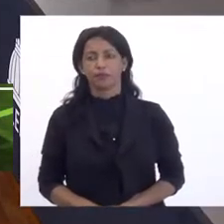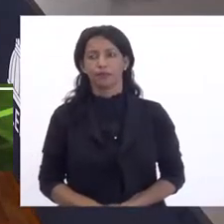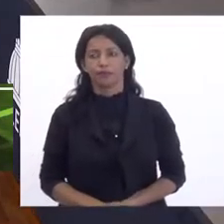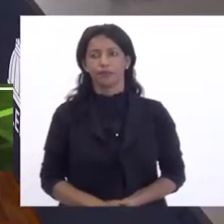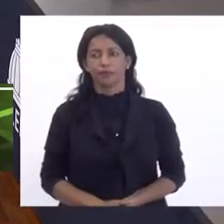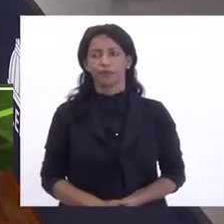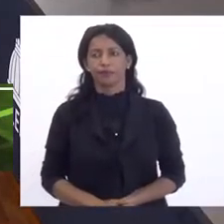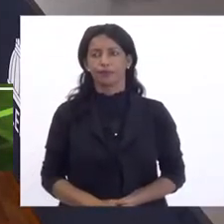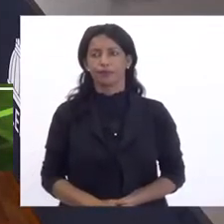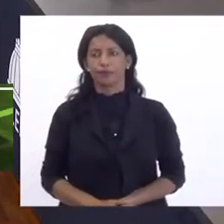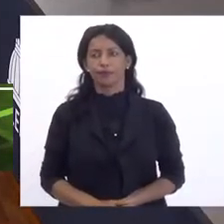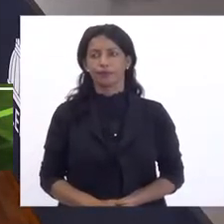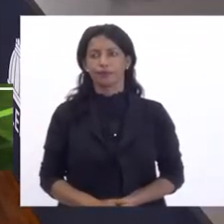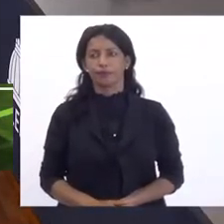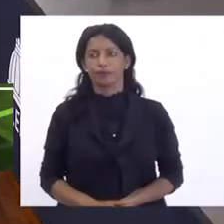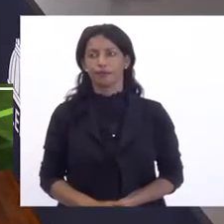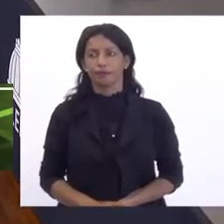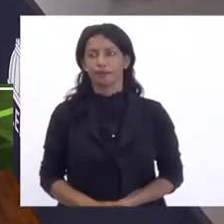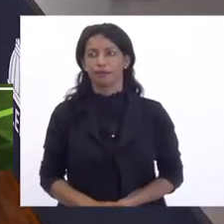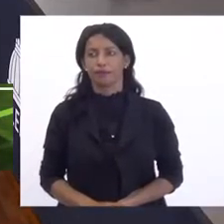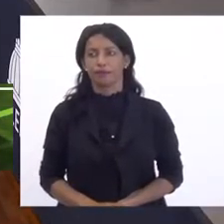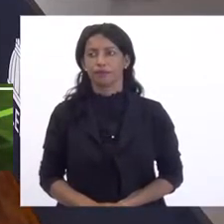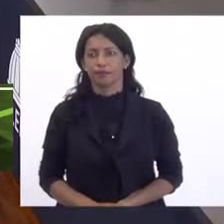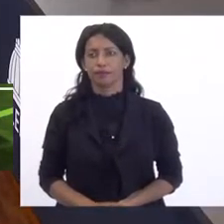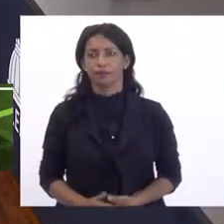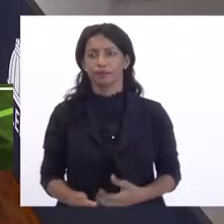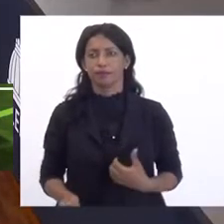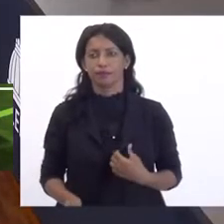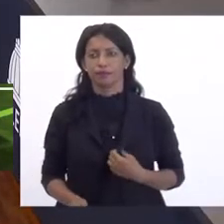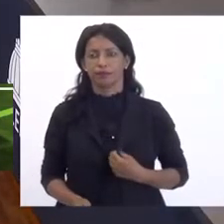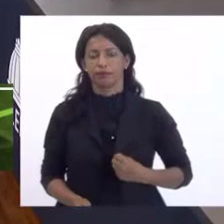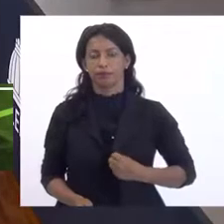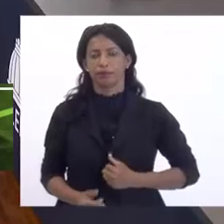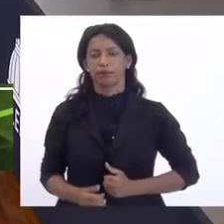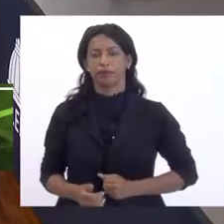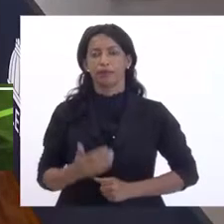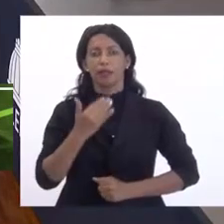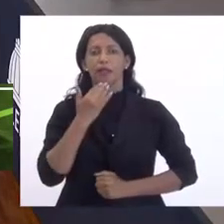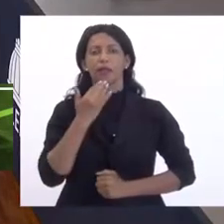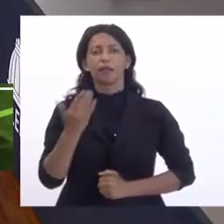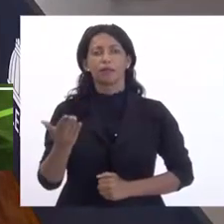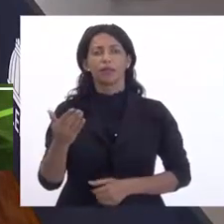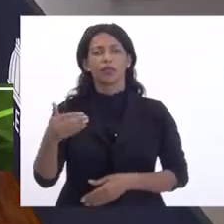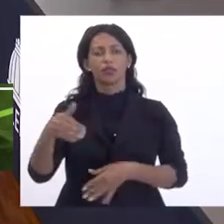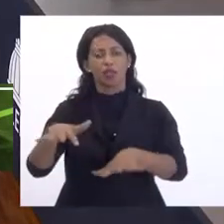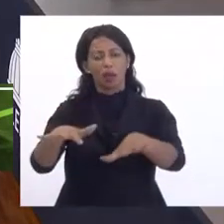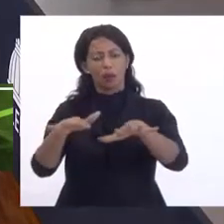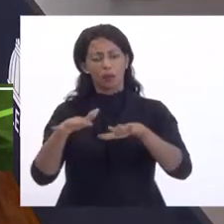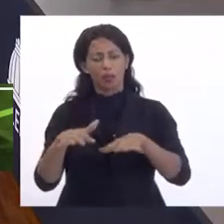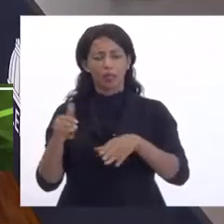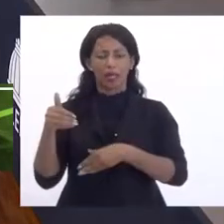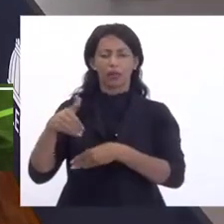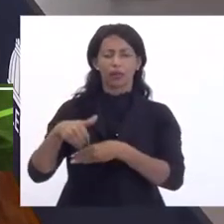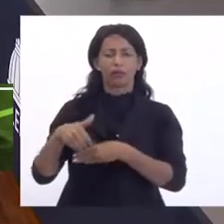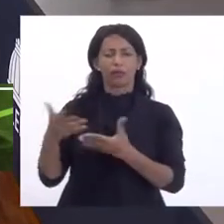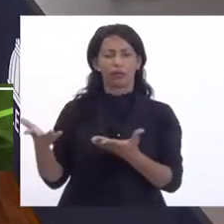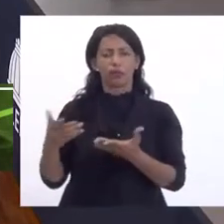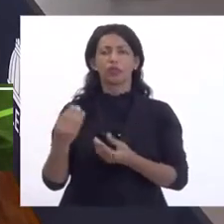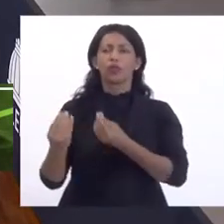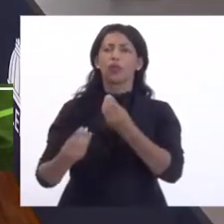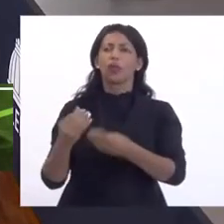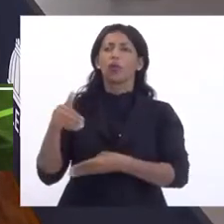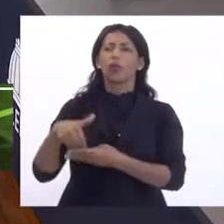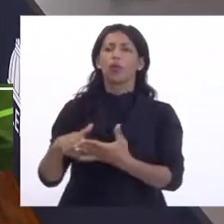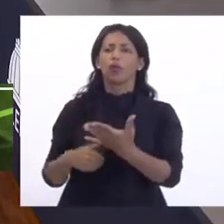Então, vai submeter... Claro. Eu, submetendo ao plenário que vote em votação. Como vota o deputado relator?